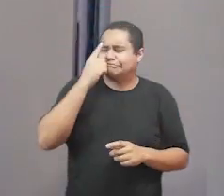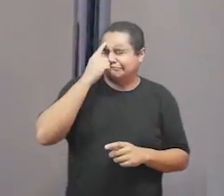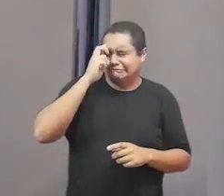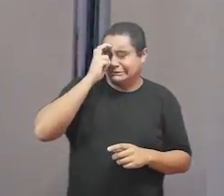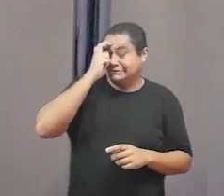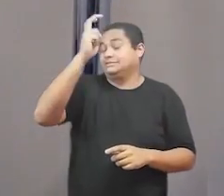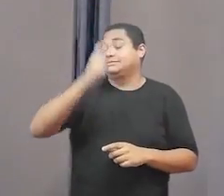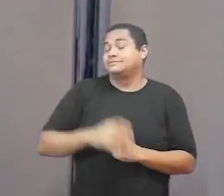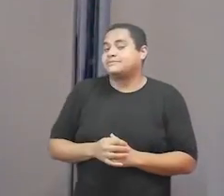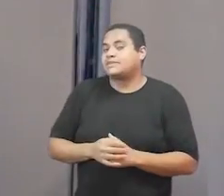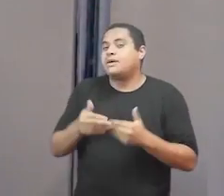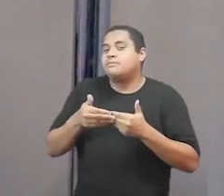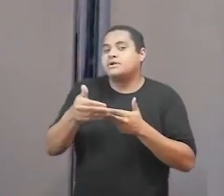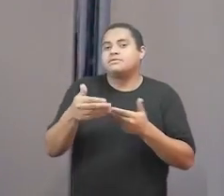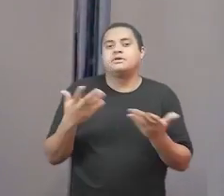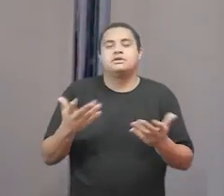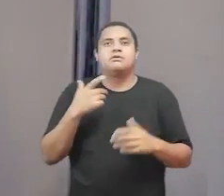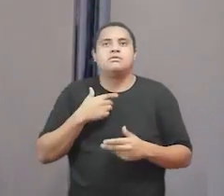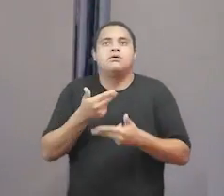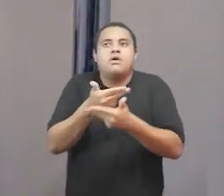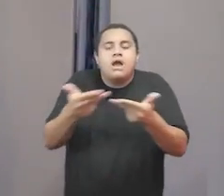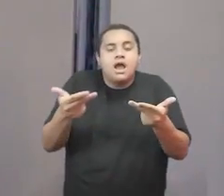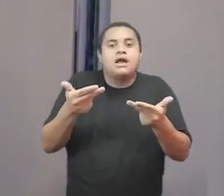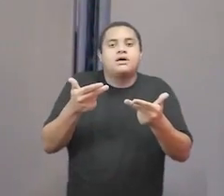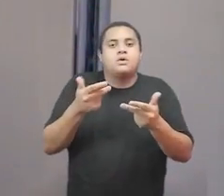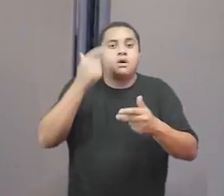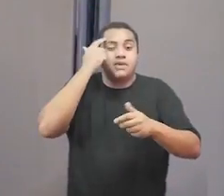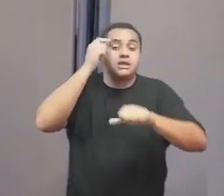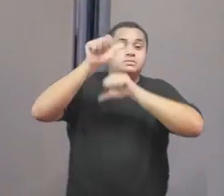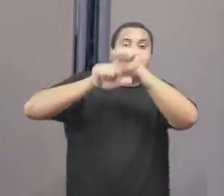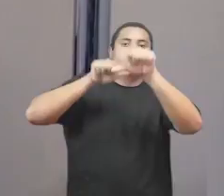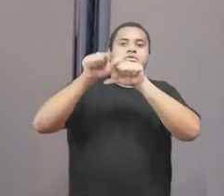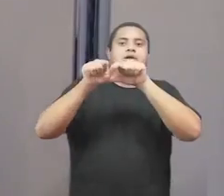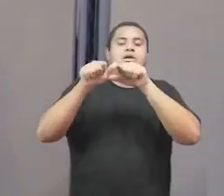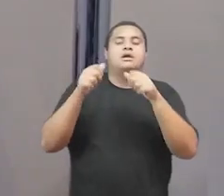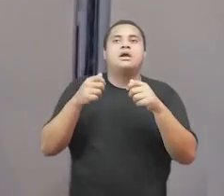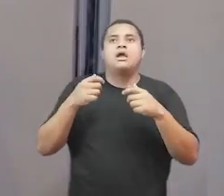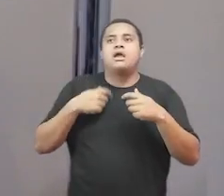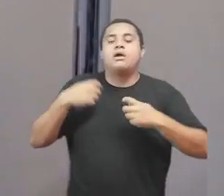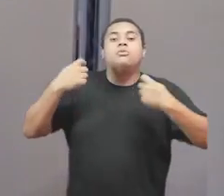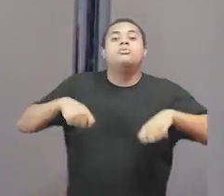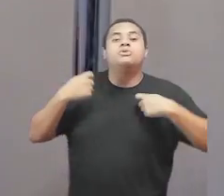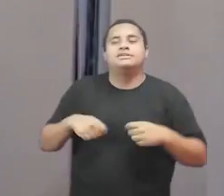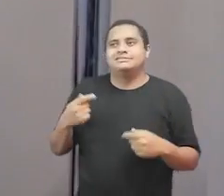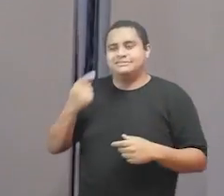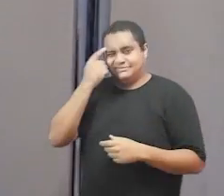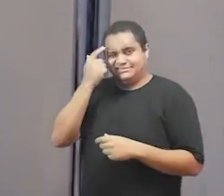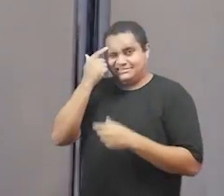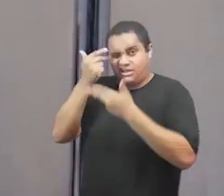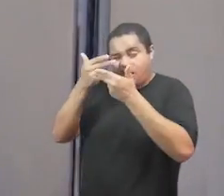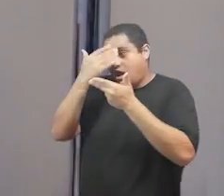né? Então, para mudar a forma de pensar, não basta só botar coisa nova para dentro. Tem que remover coisas também. Eu